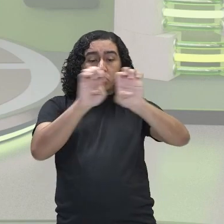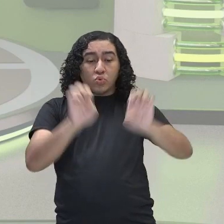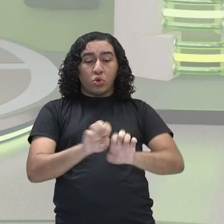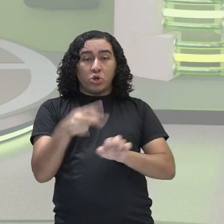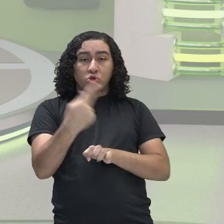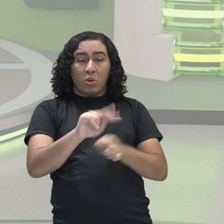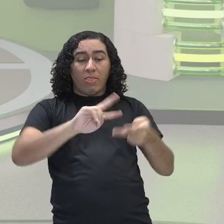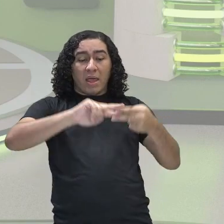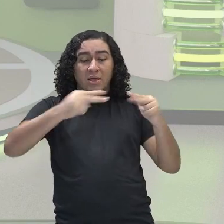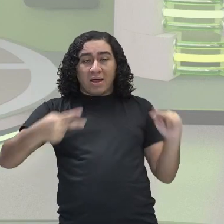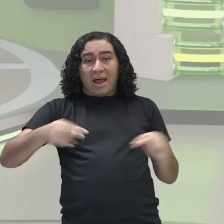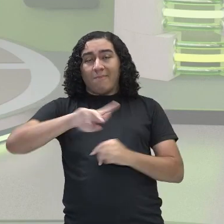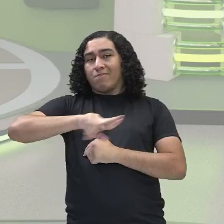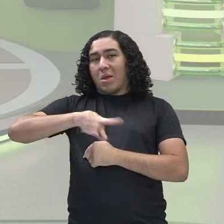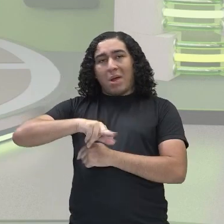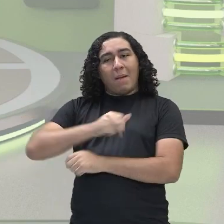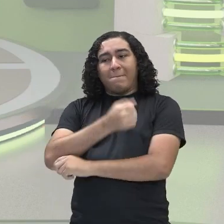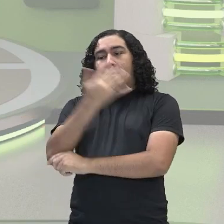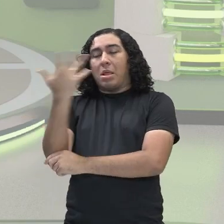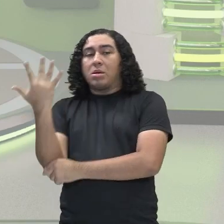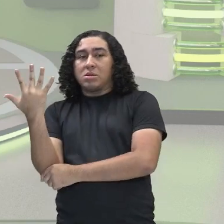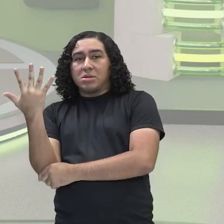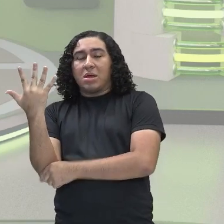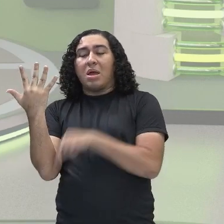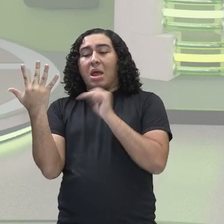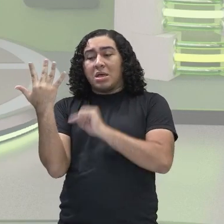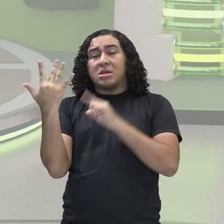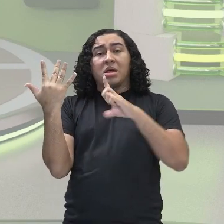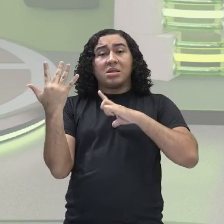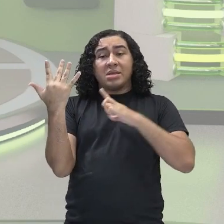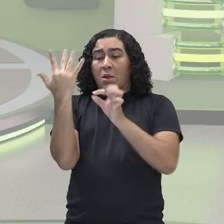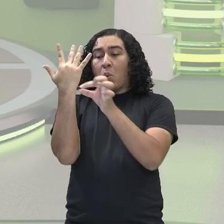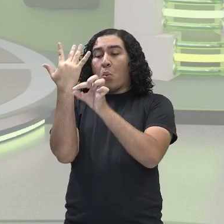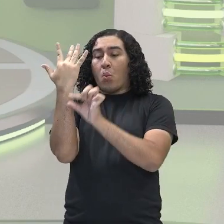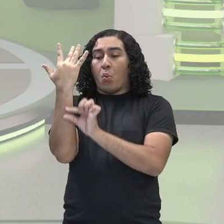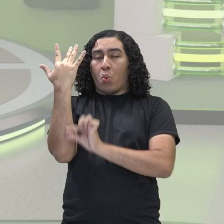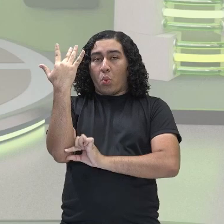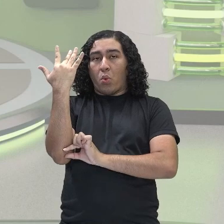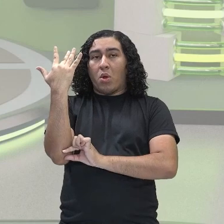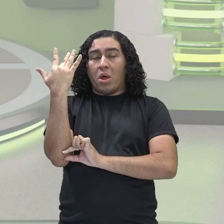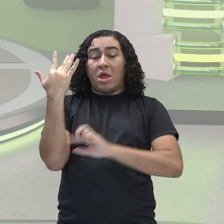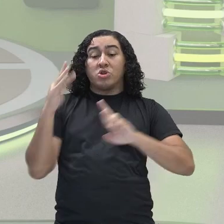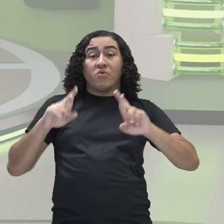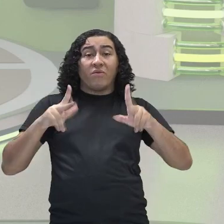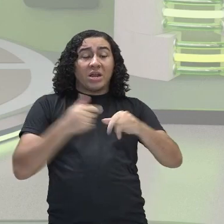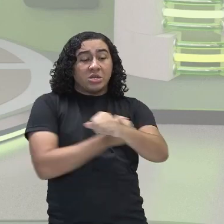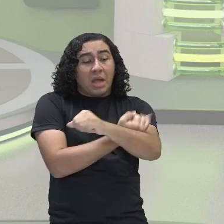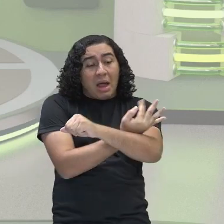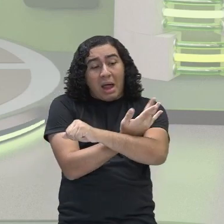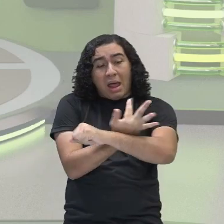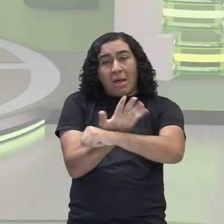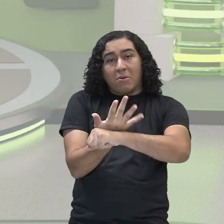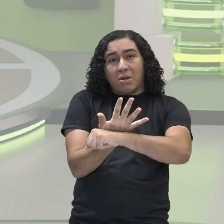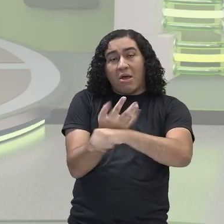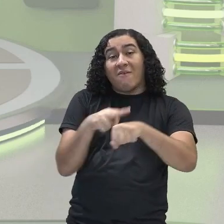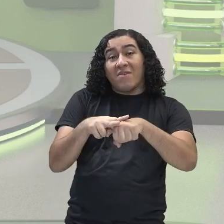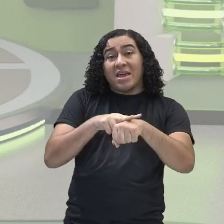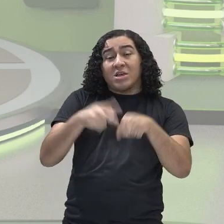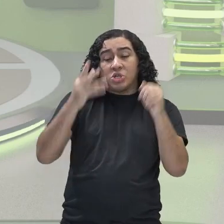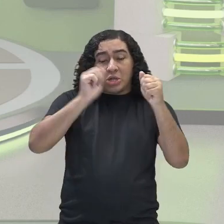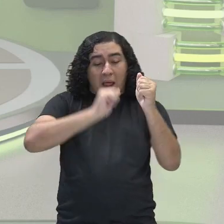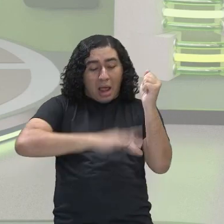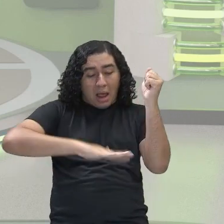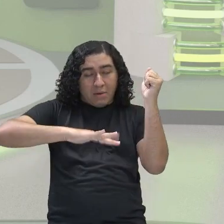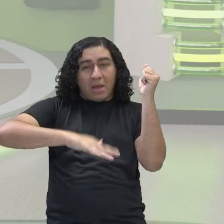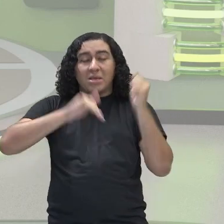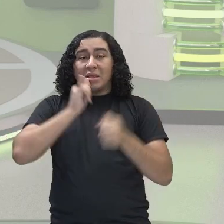uma planta. Então, uma planta ela vai ter ali vasos condutores que não vão estar presentes nas algas, por exemplo, né? As células